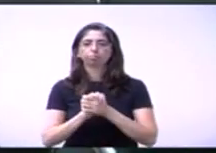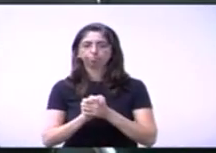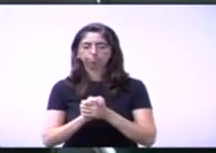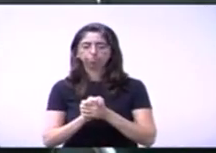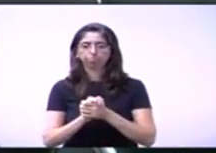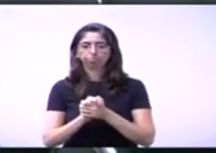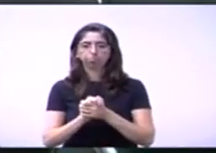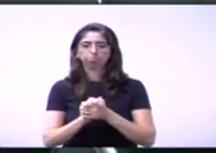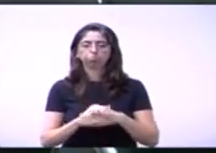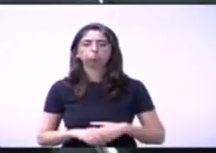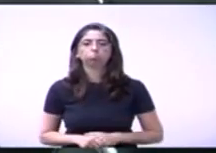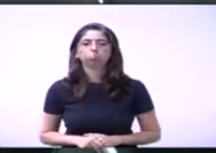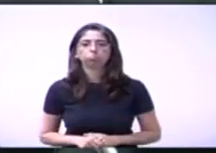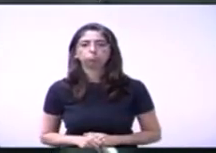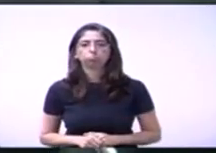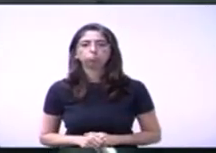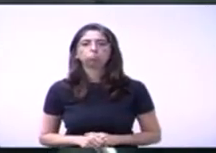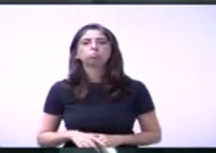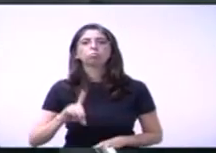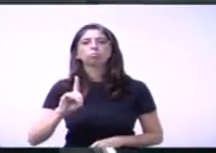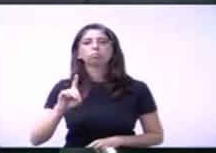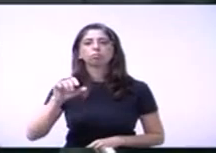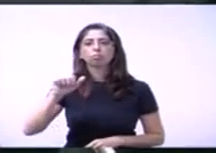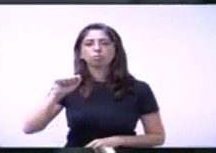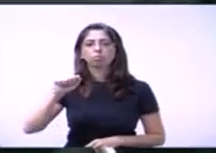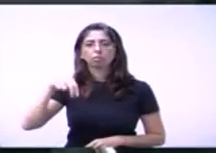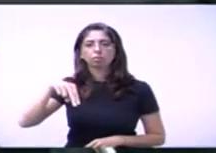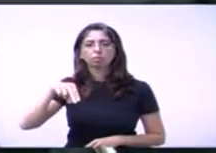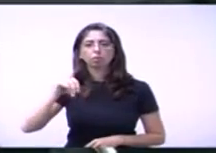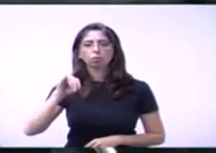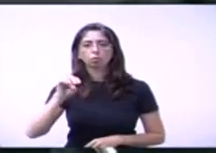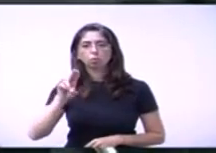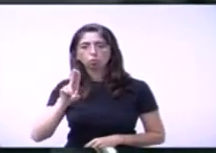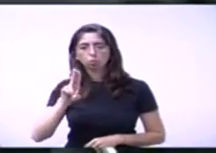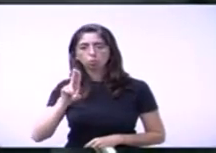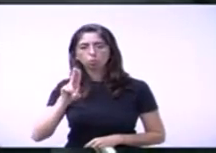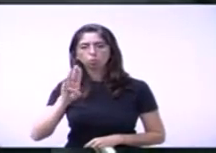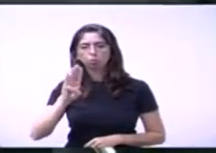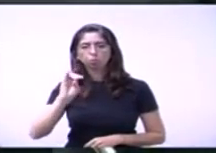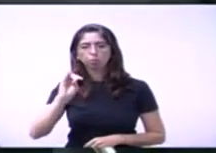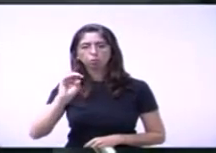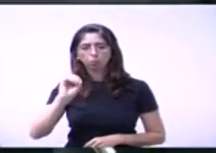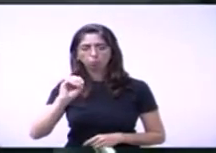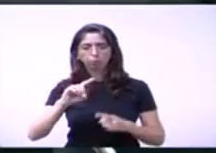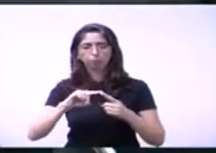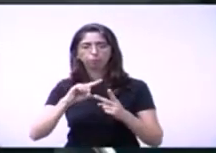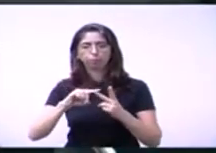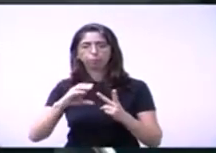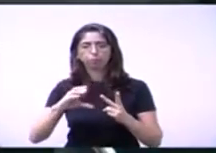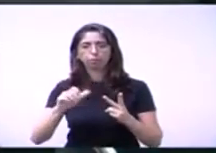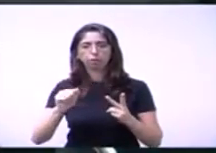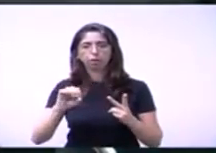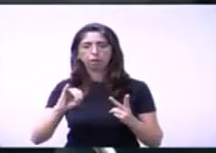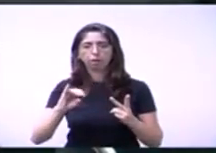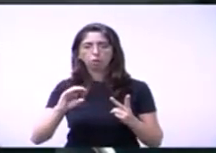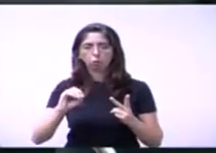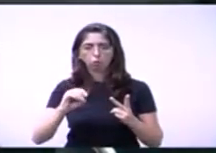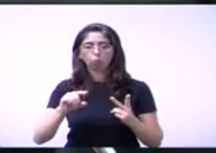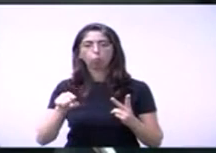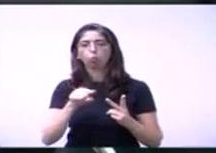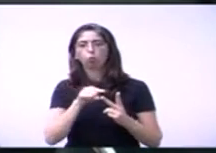congratulações com Danúbio Martins e Caio Gomes, organizadores do evento Expo